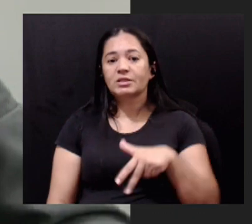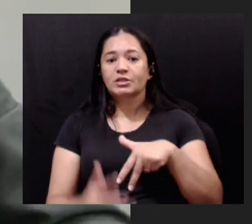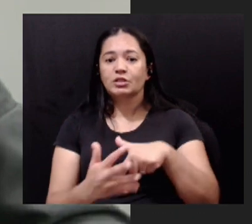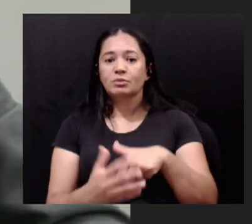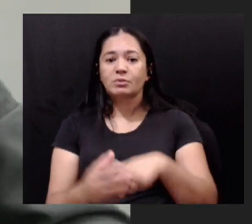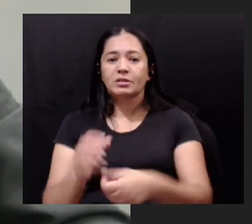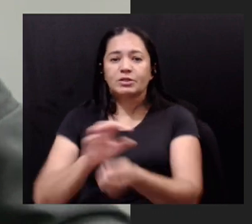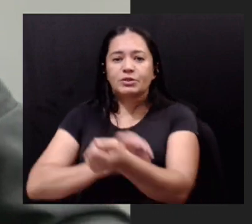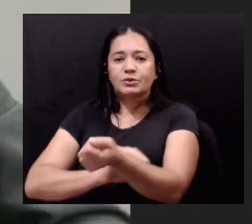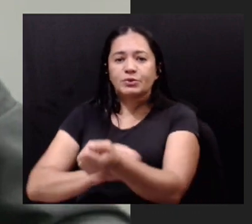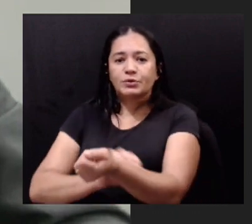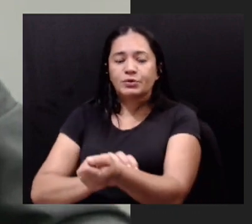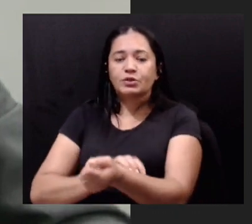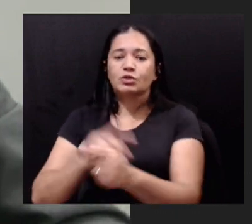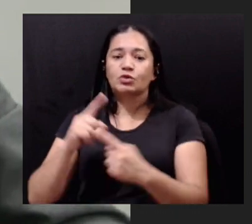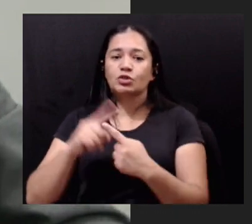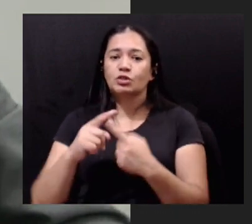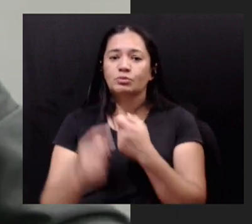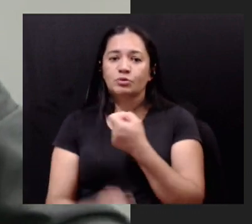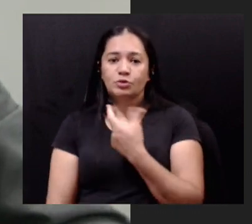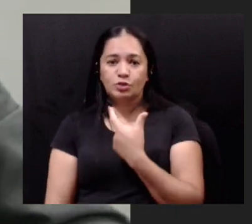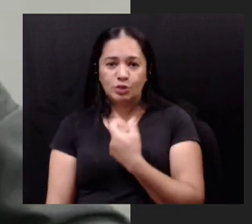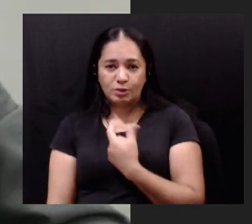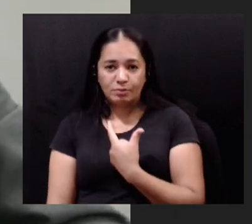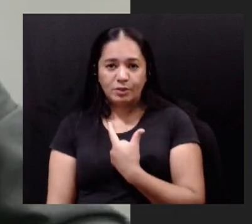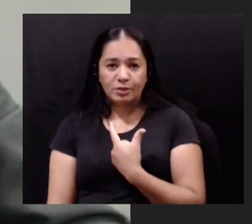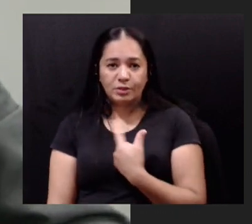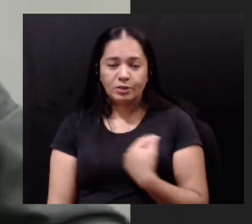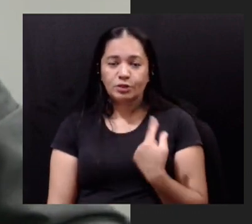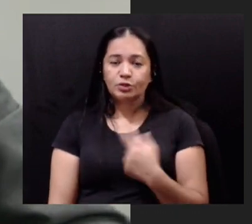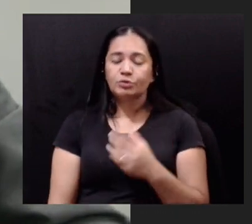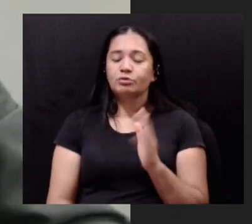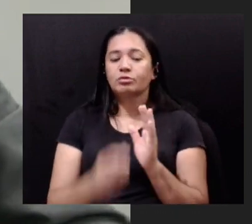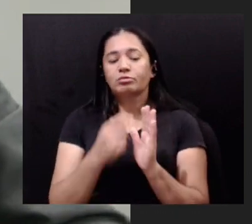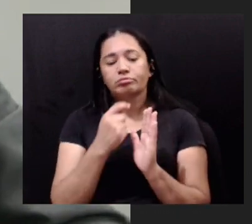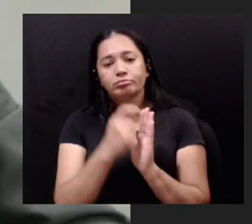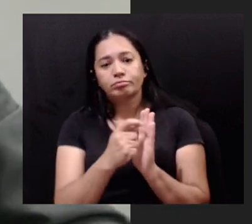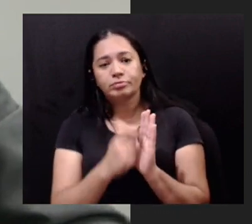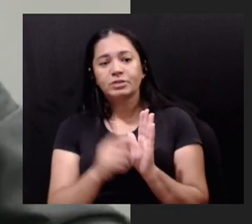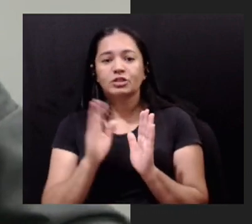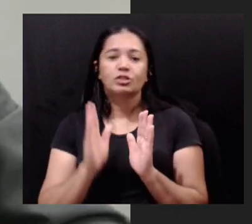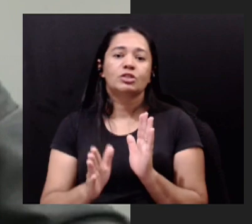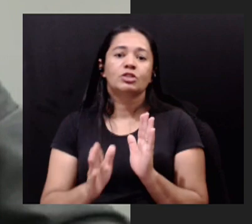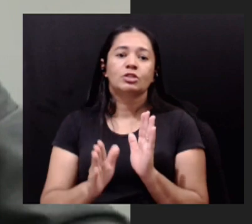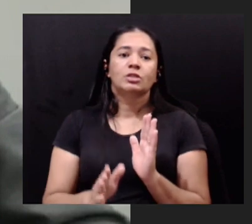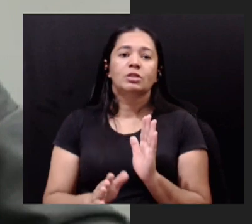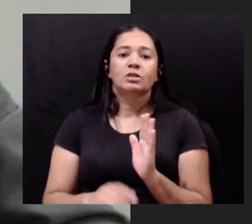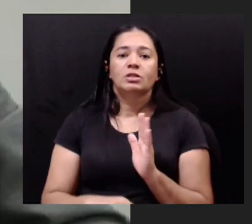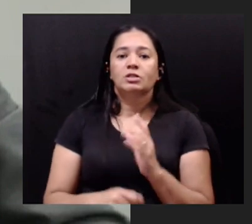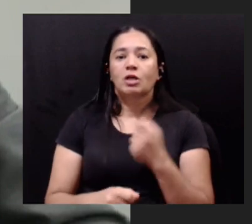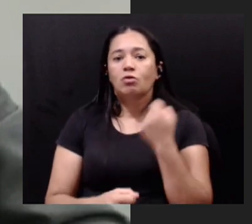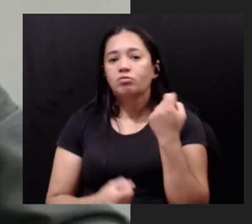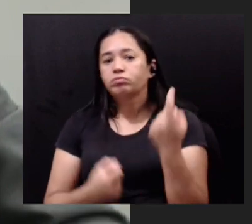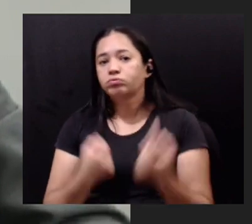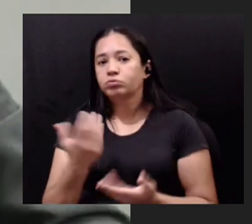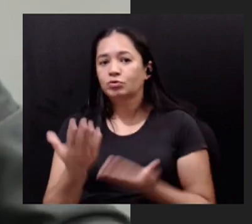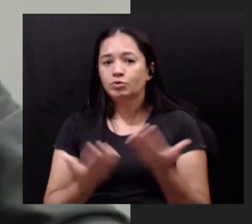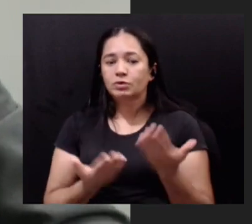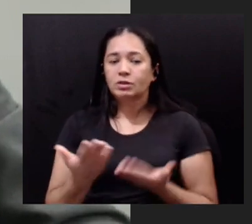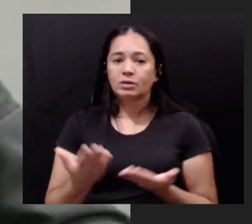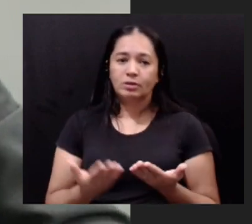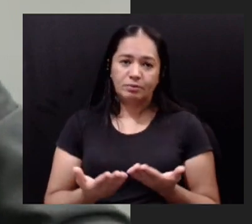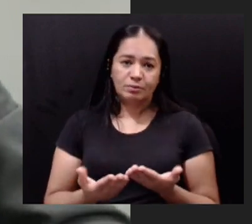de antibiótico que a gente normalmente prescreve, se o paciente já fez algum tratamento da